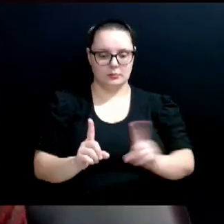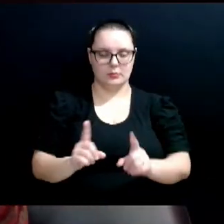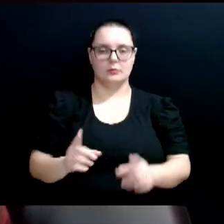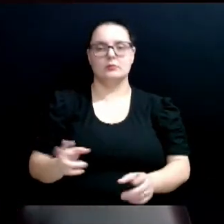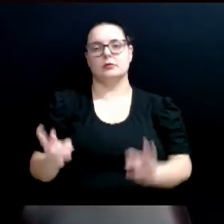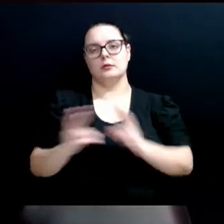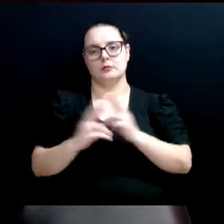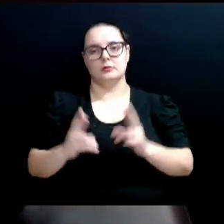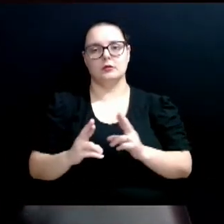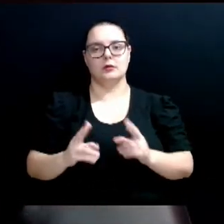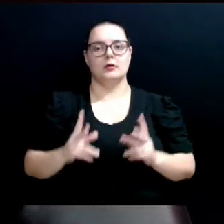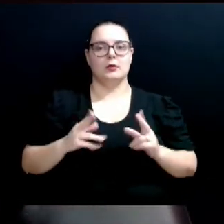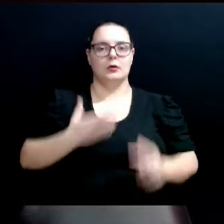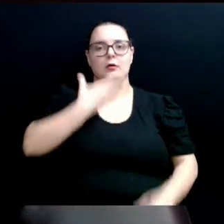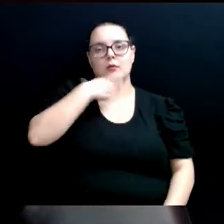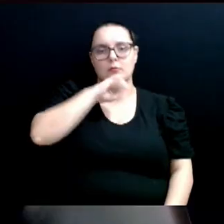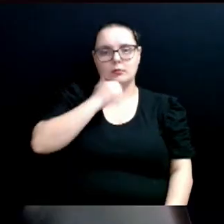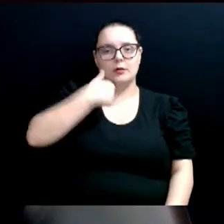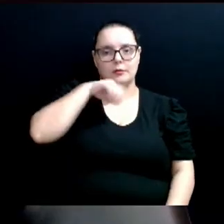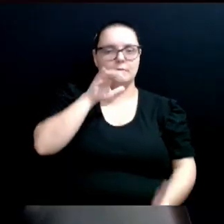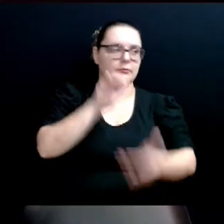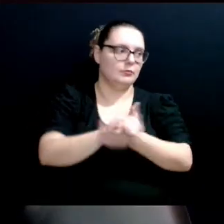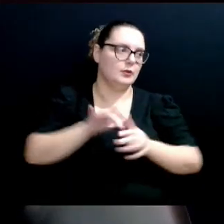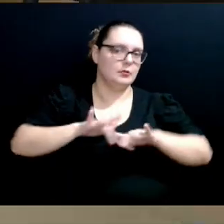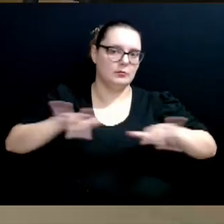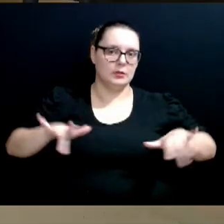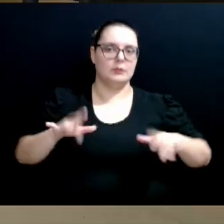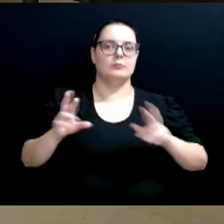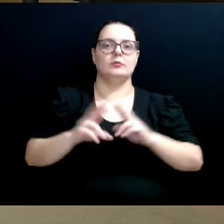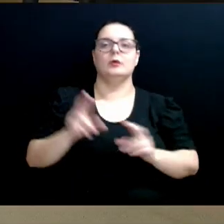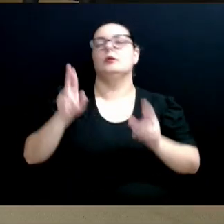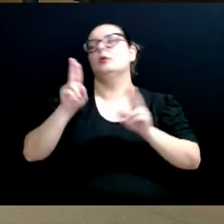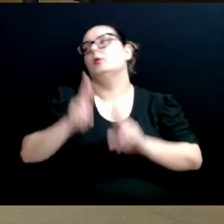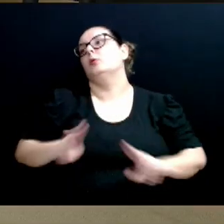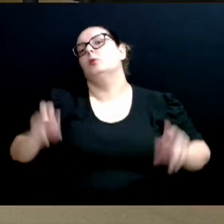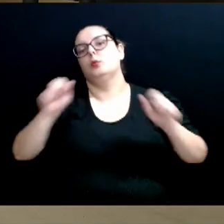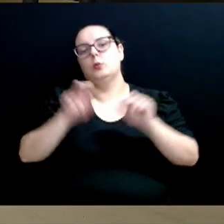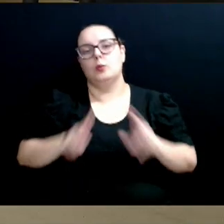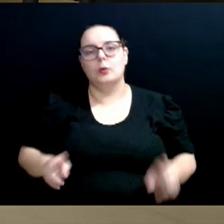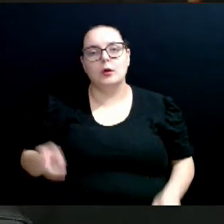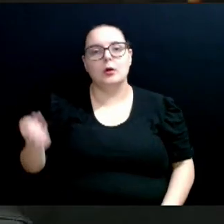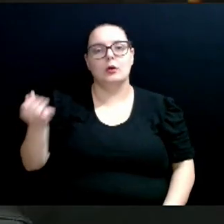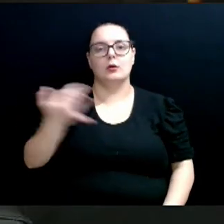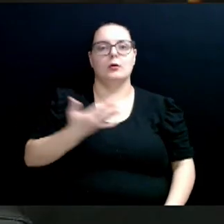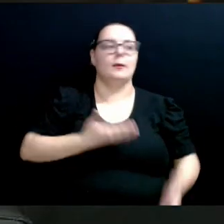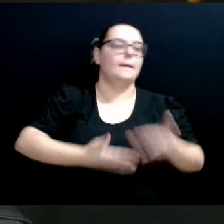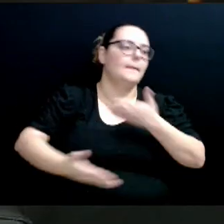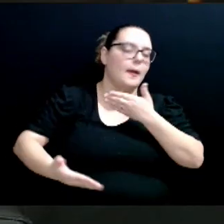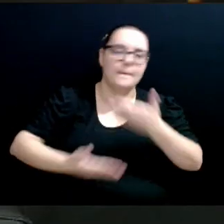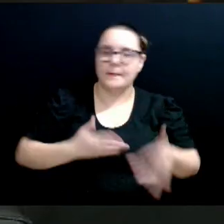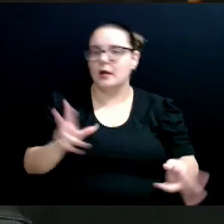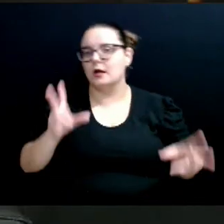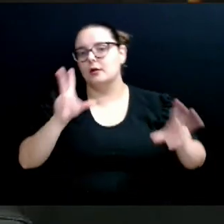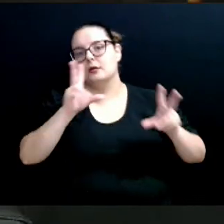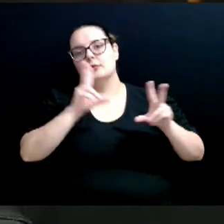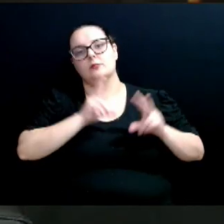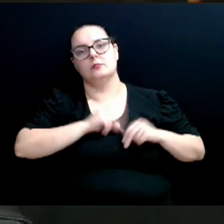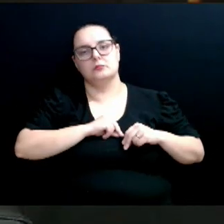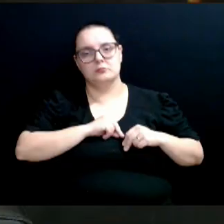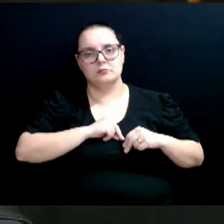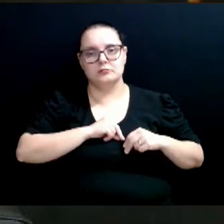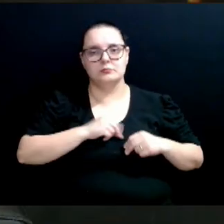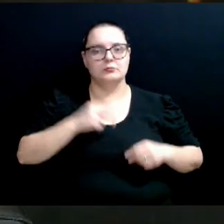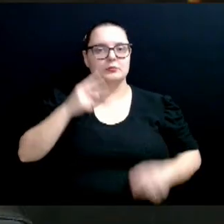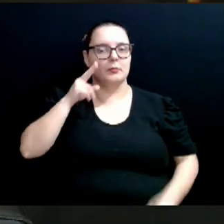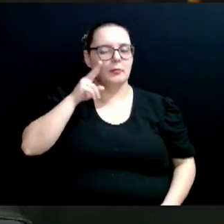esses pais que já existem nessa relação. Uau! Quanta troca! Gente, olha, pega a visão, porque o